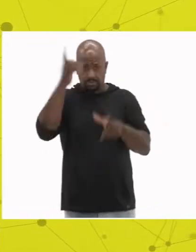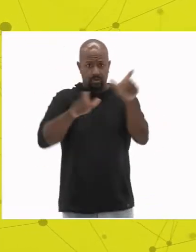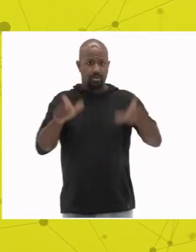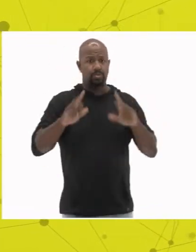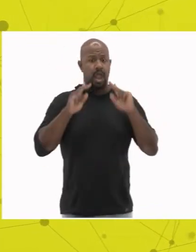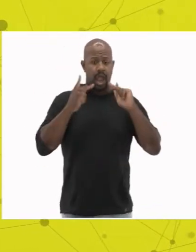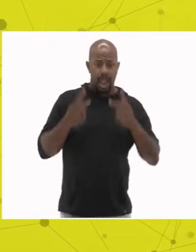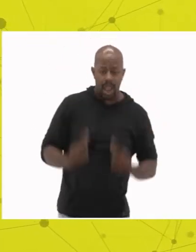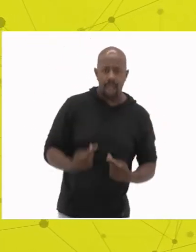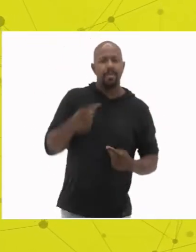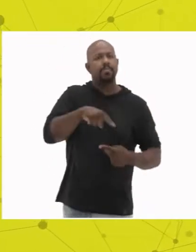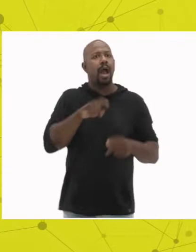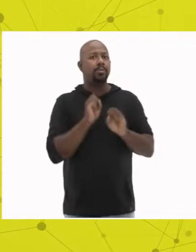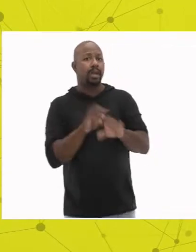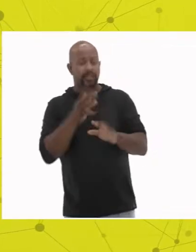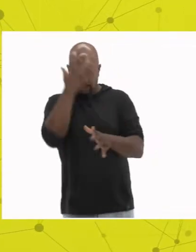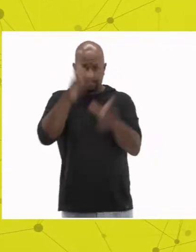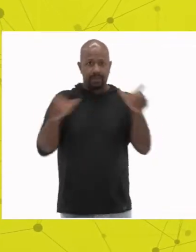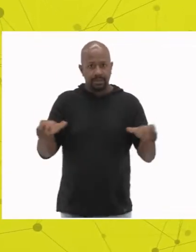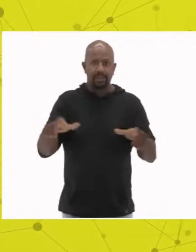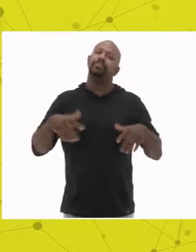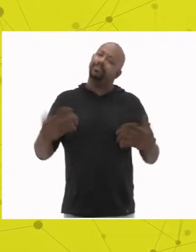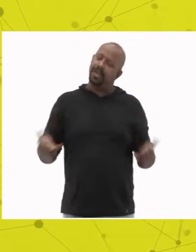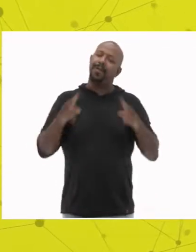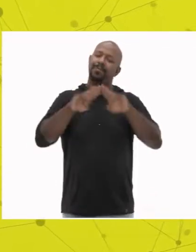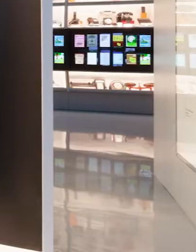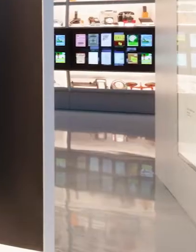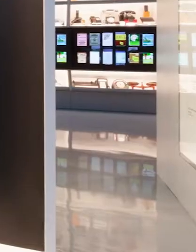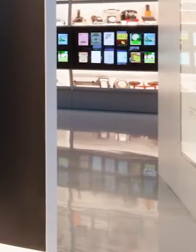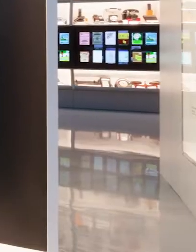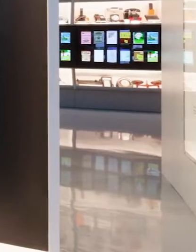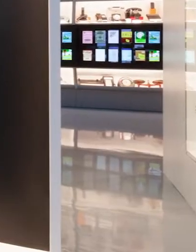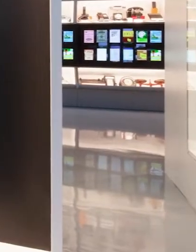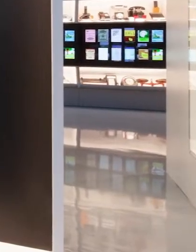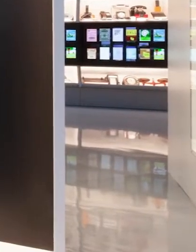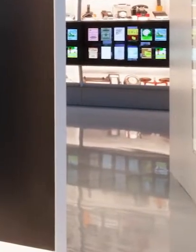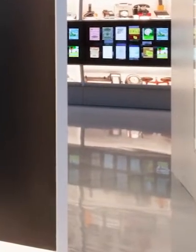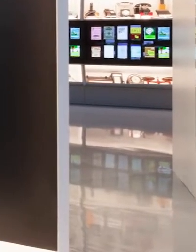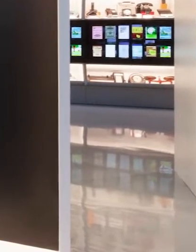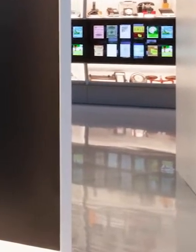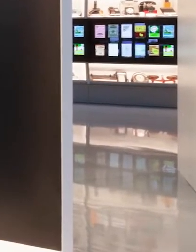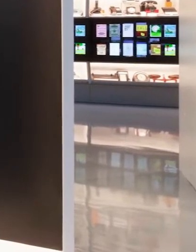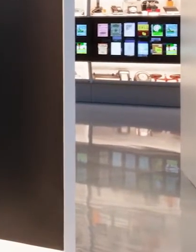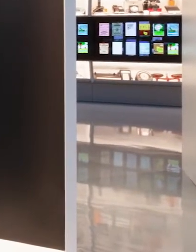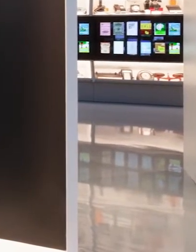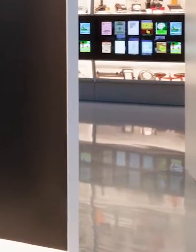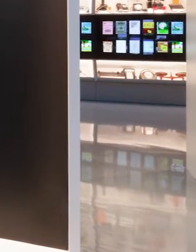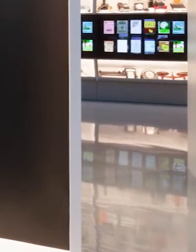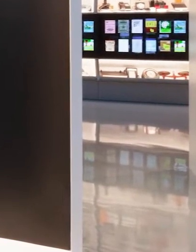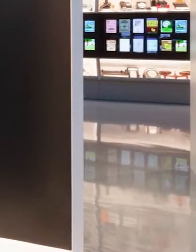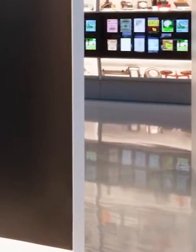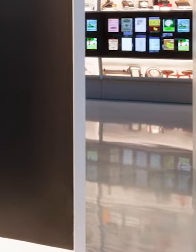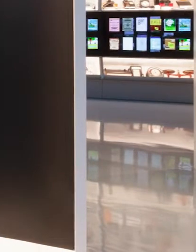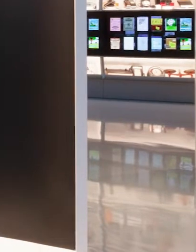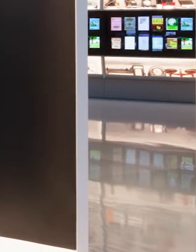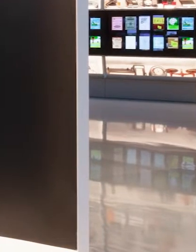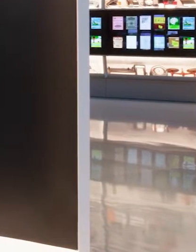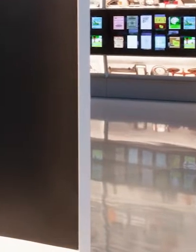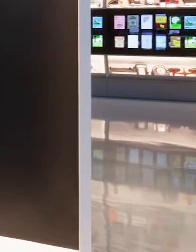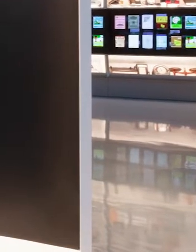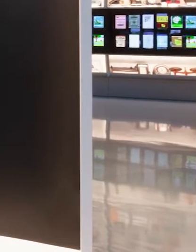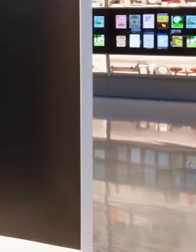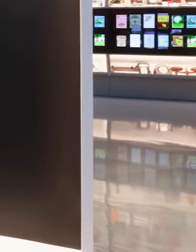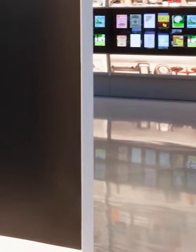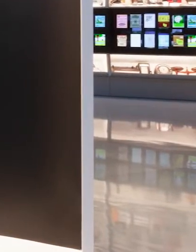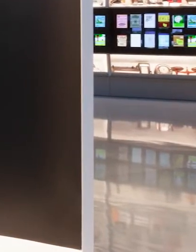seu entorno para a educação e deleite da sociedade. O museu. De frente para os corredores de entrada, em uma parede, a logo do Museu 1. À direita, ao